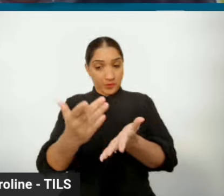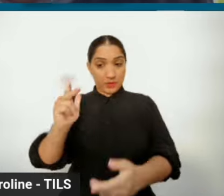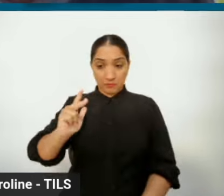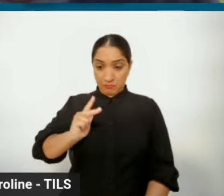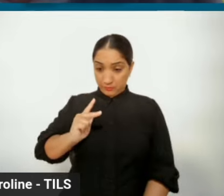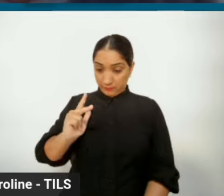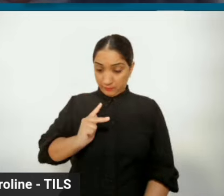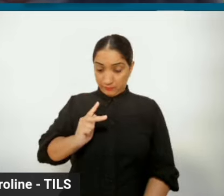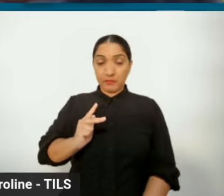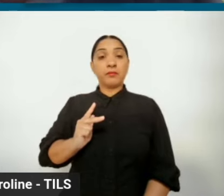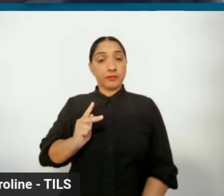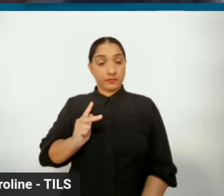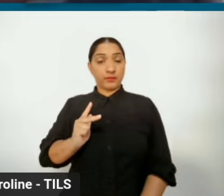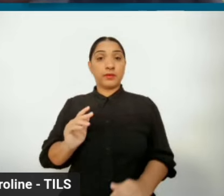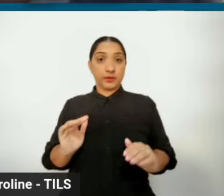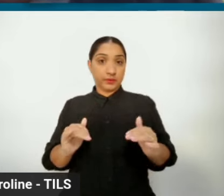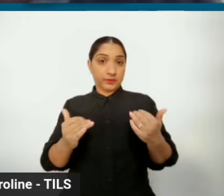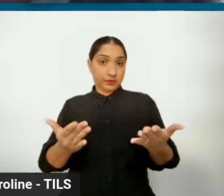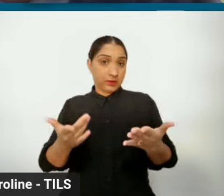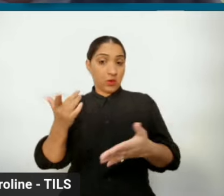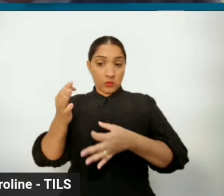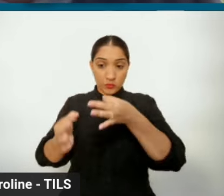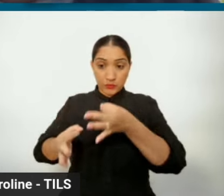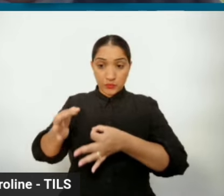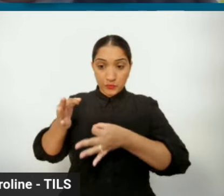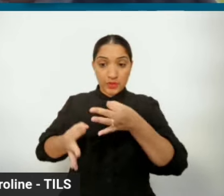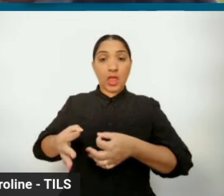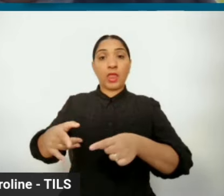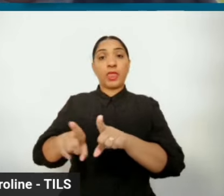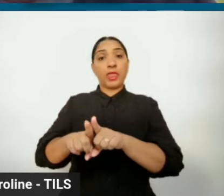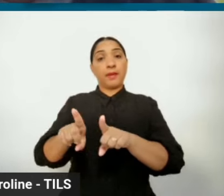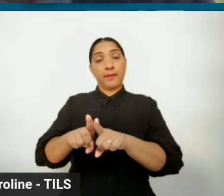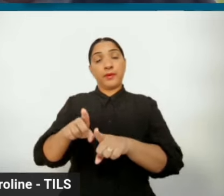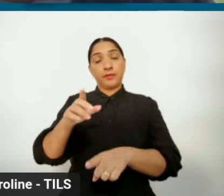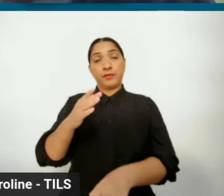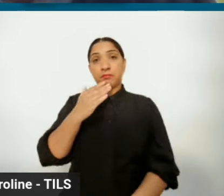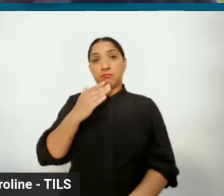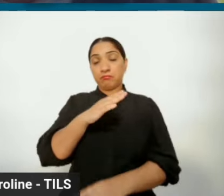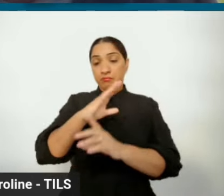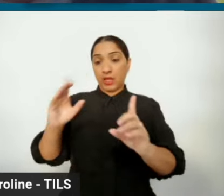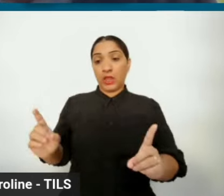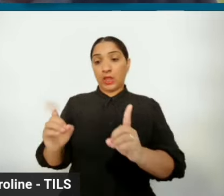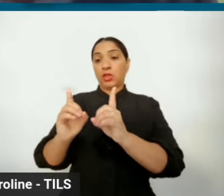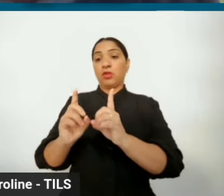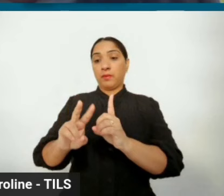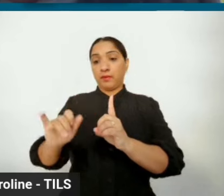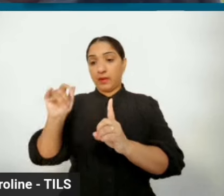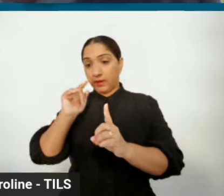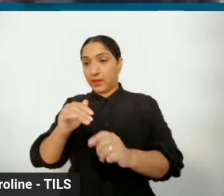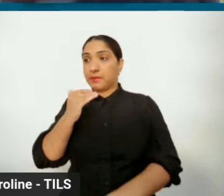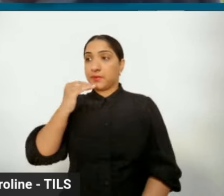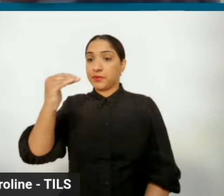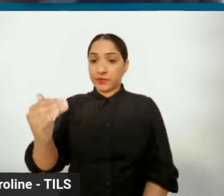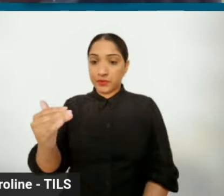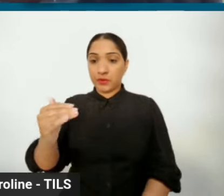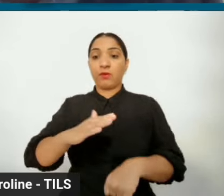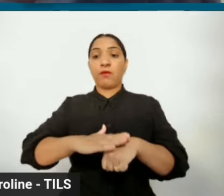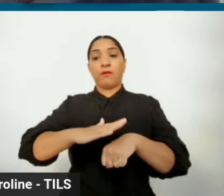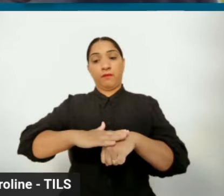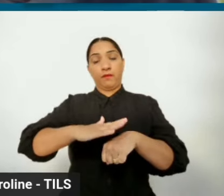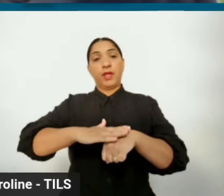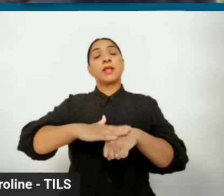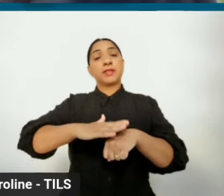enfim. E é o próprio judiciário, né, quando acionado, tem feito valer